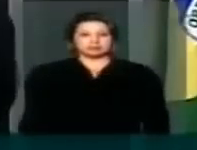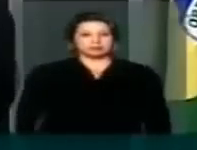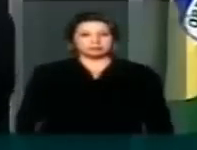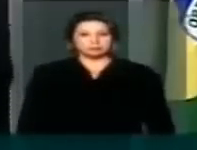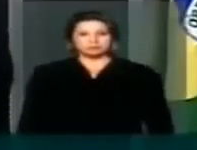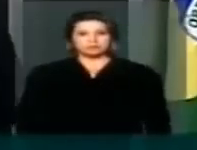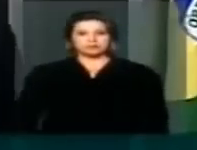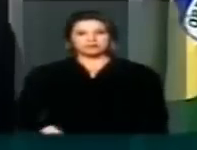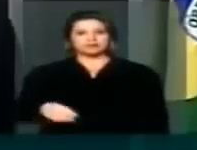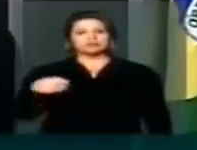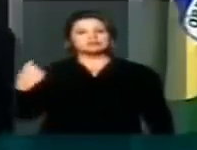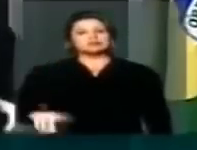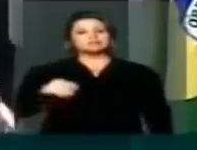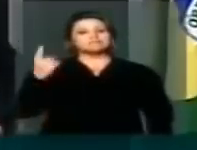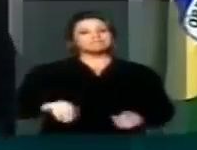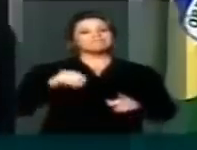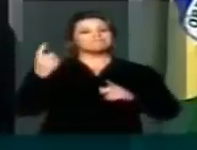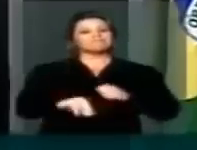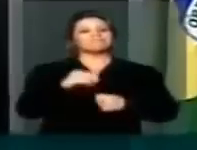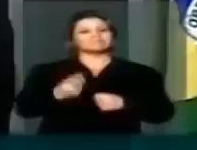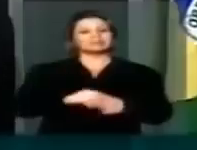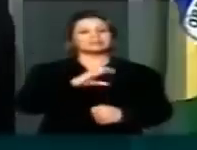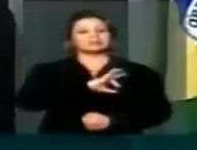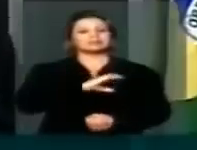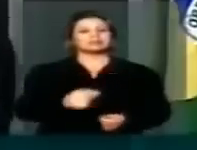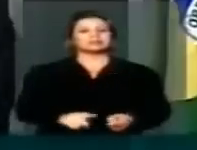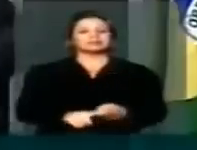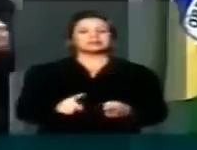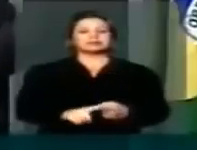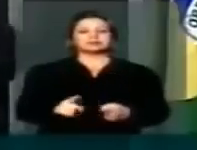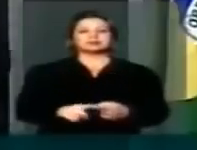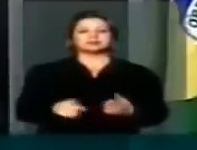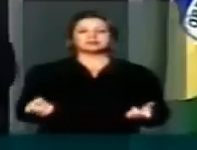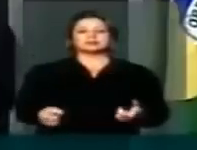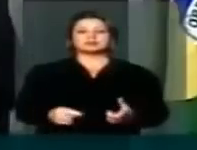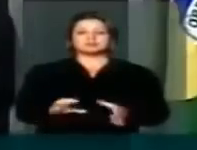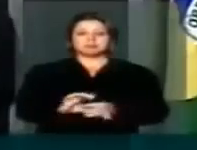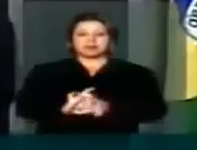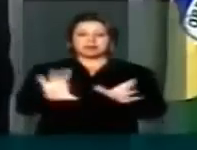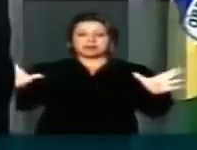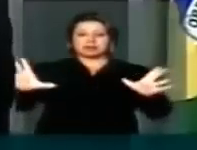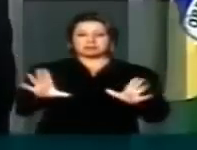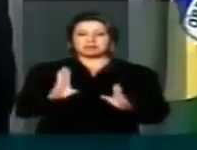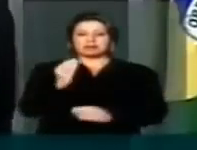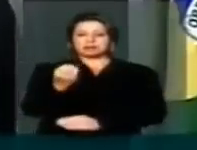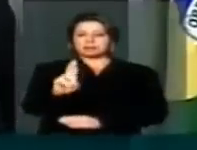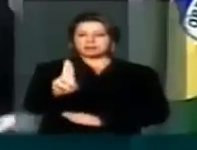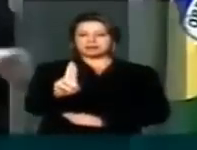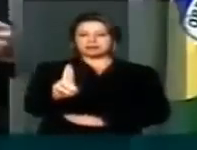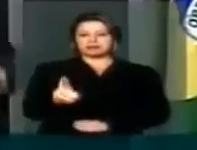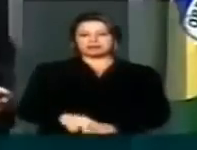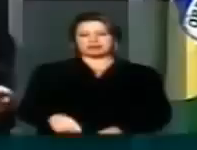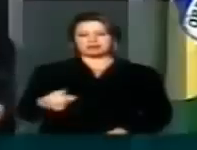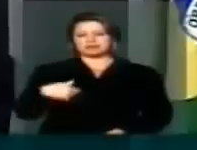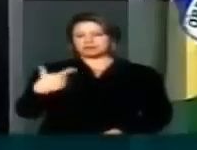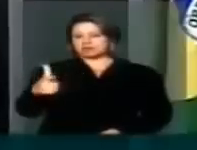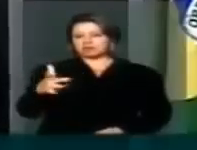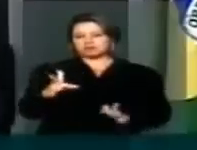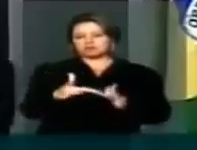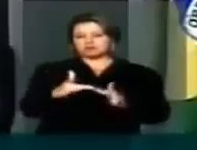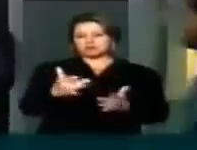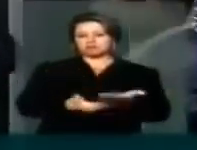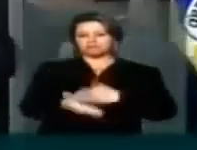Mandou na pancadaria, na porrada, no chicote, para poder desobstruir as estradas. Não tem